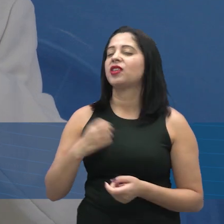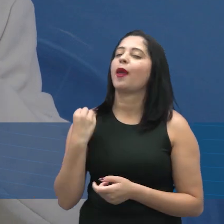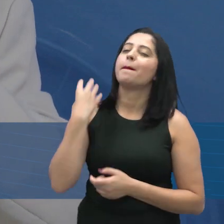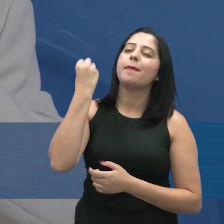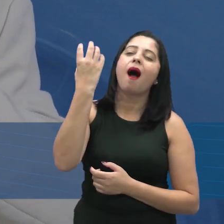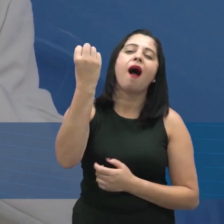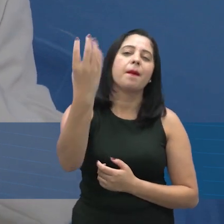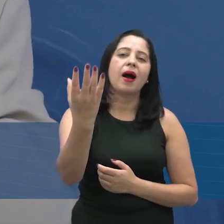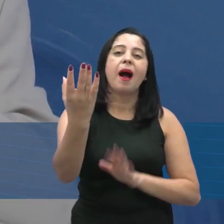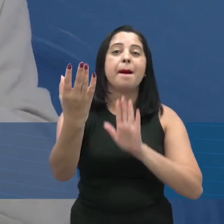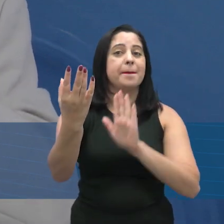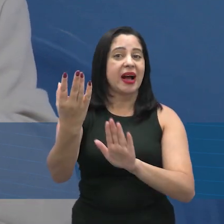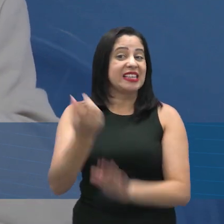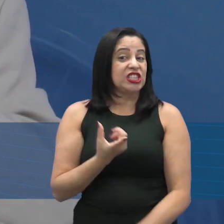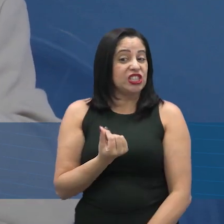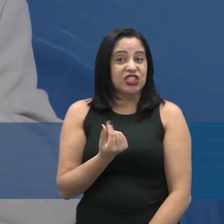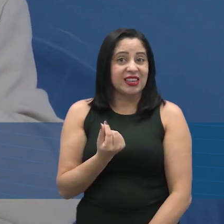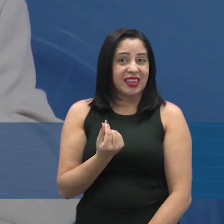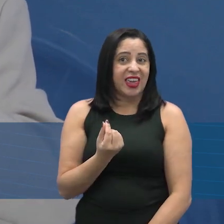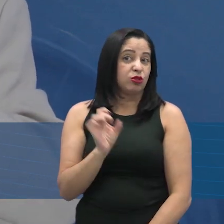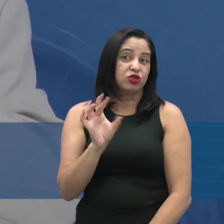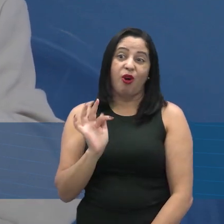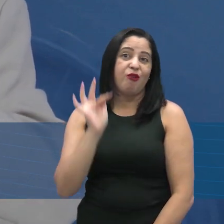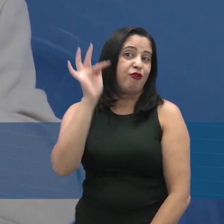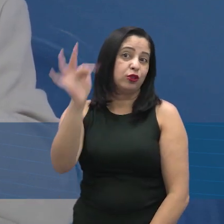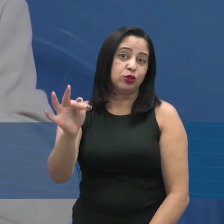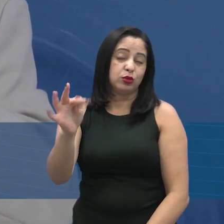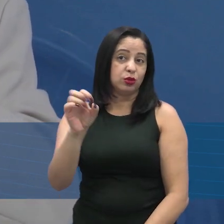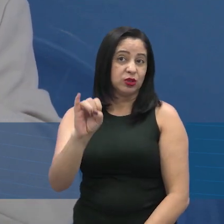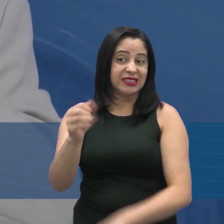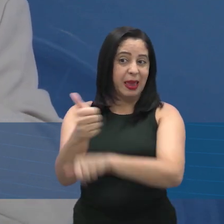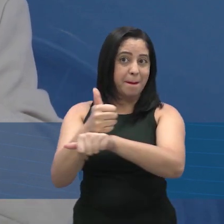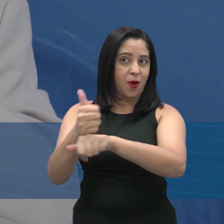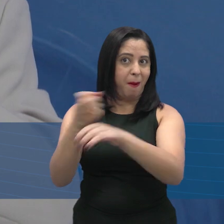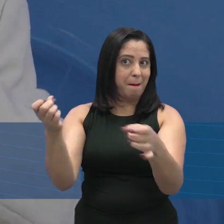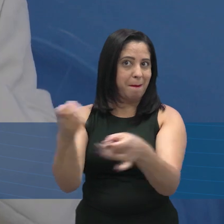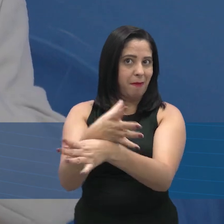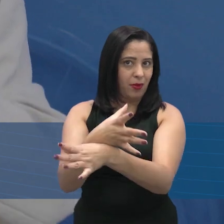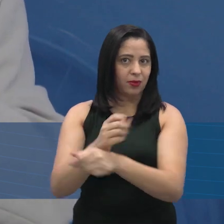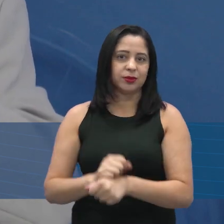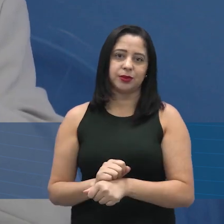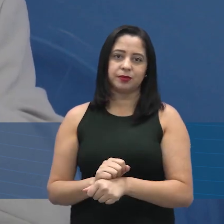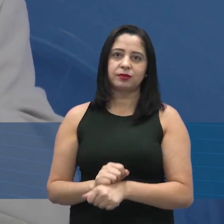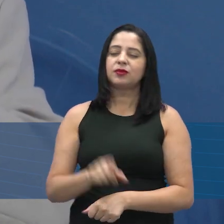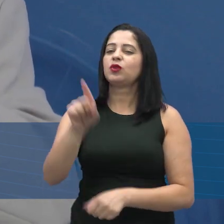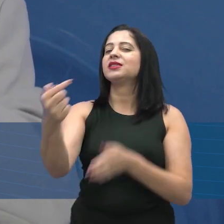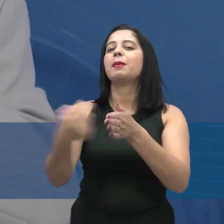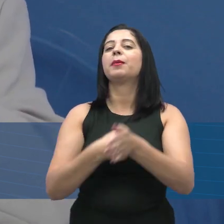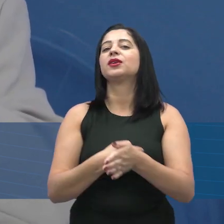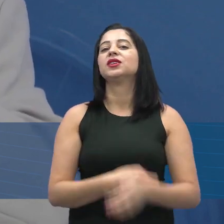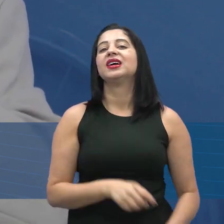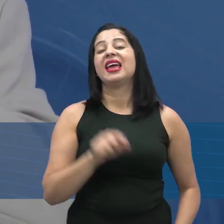né? Mas o recurso ele vai surgir mais tarde, na carreira madura. E aí, claro que você iria me perguntar, e os que